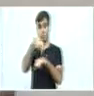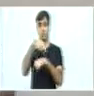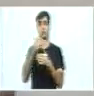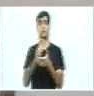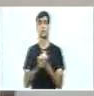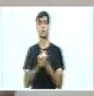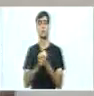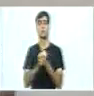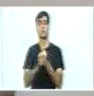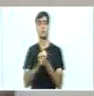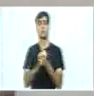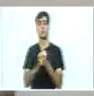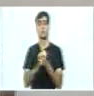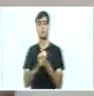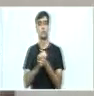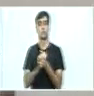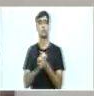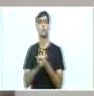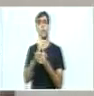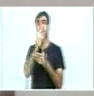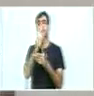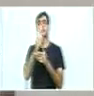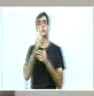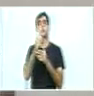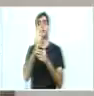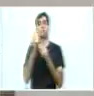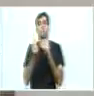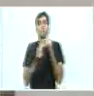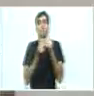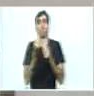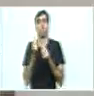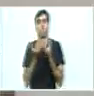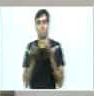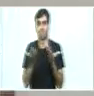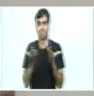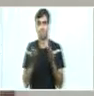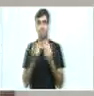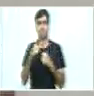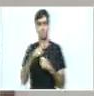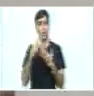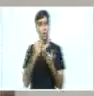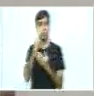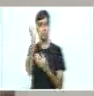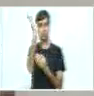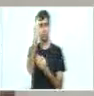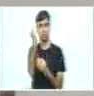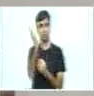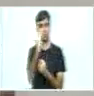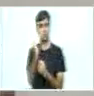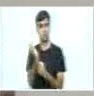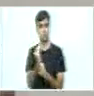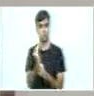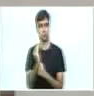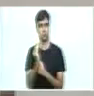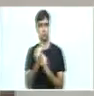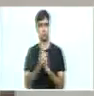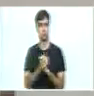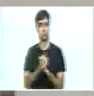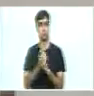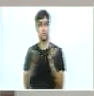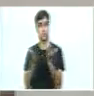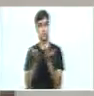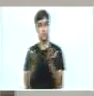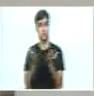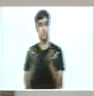chega aos extremos. A nação brasileira, ela